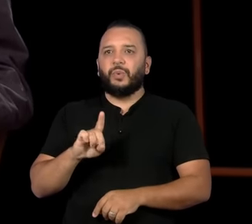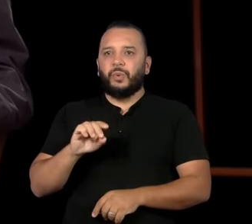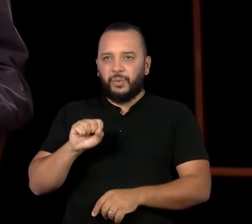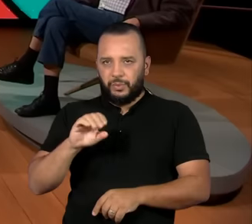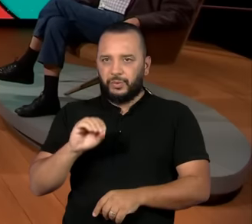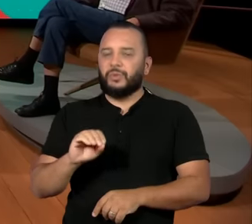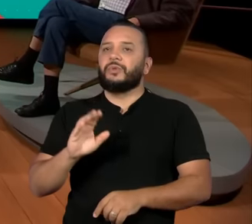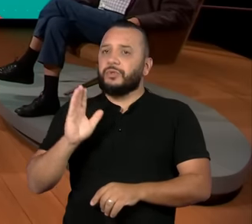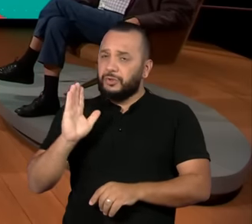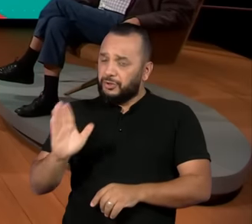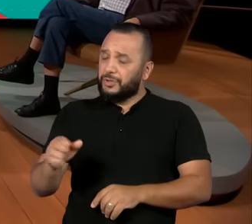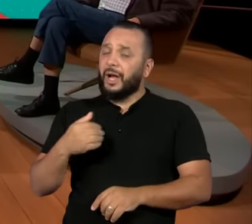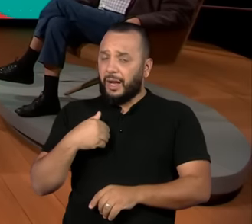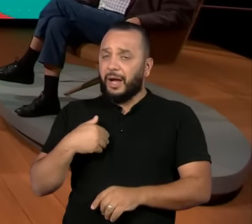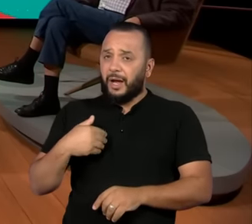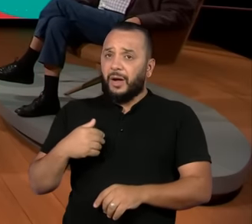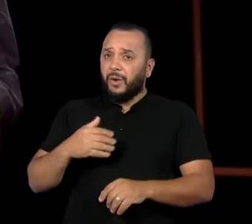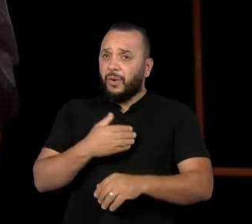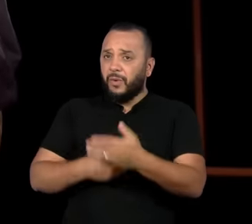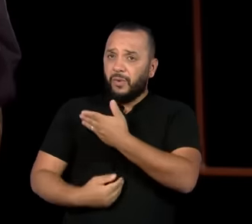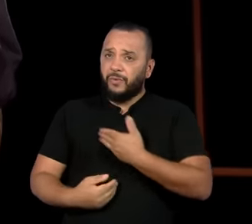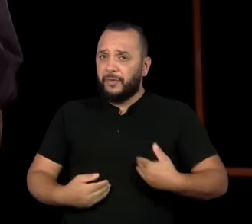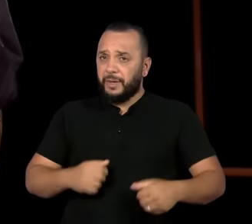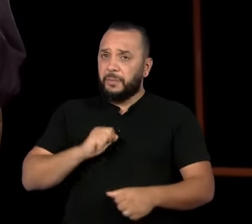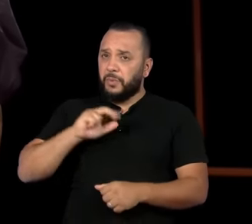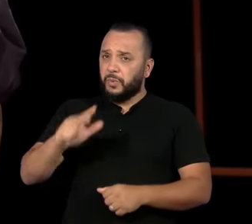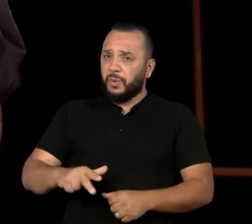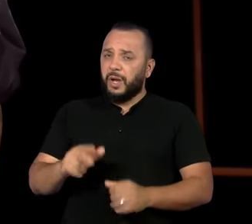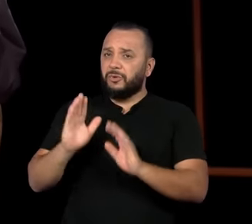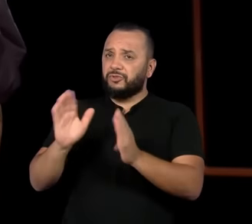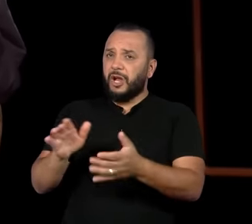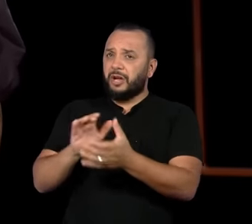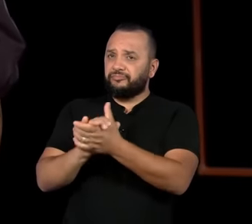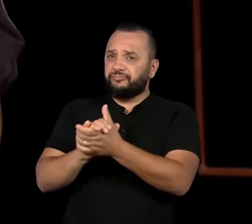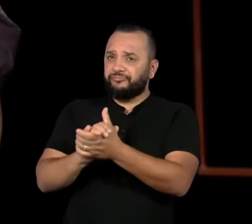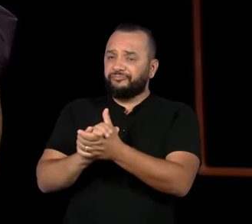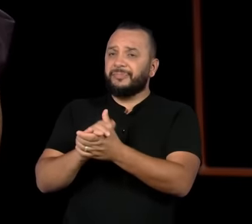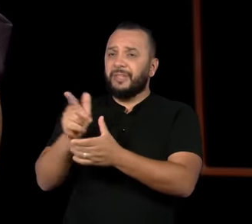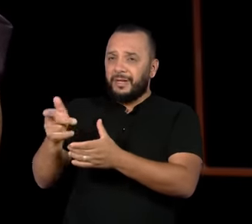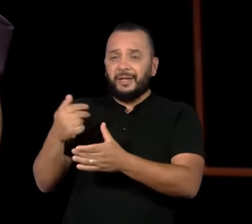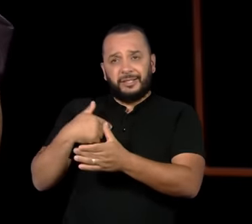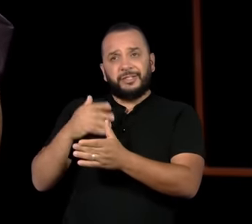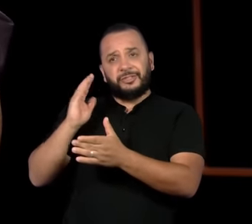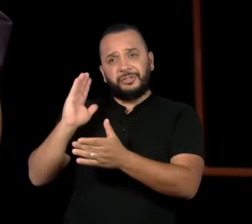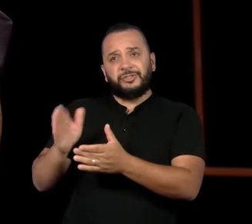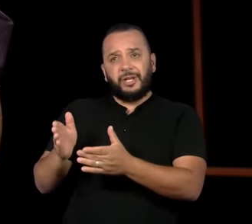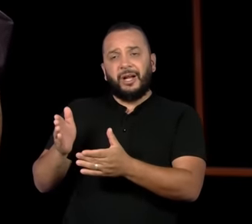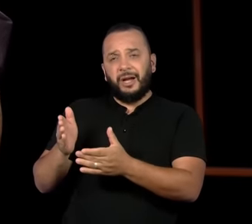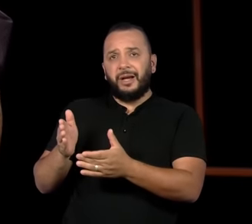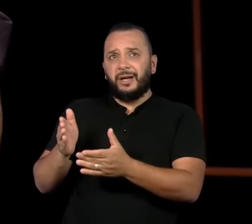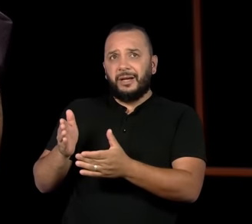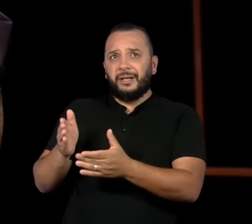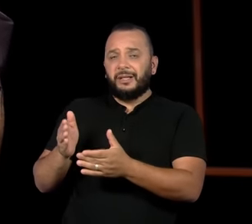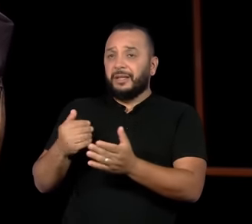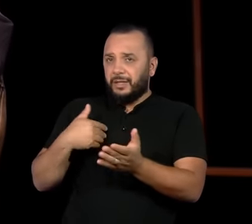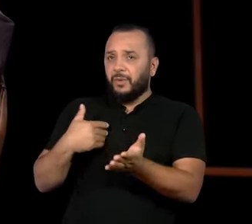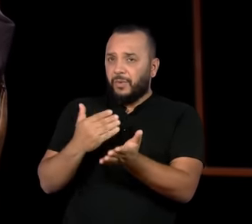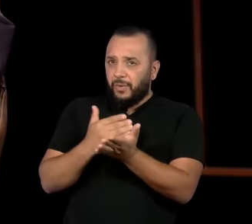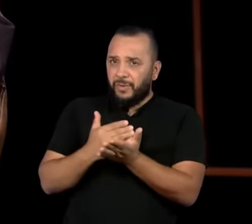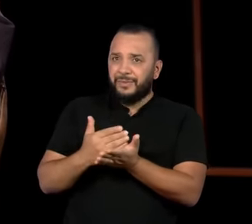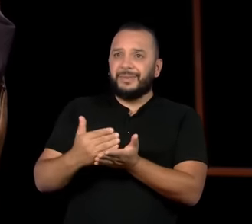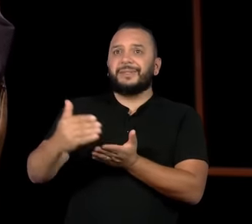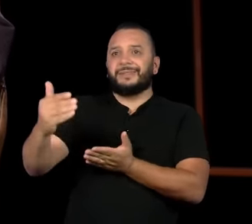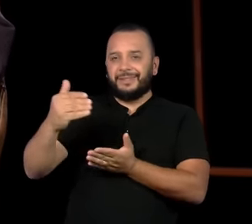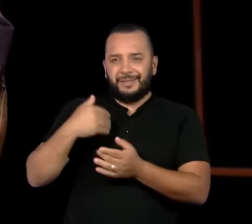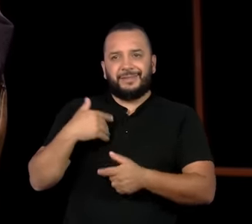comendas do governo português na época. Também, não de forma muito intensa, mas eu comecei também a